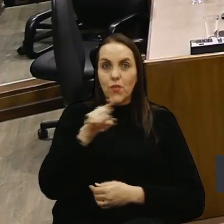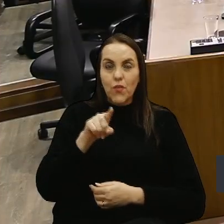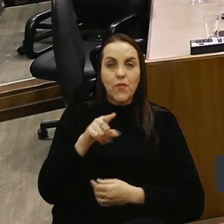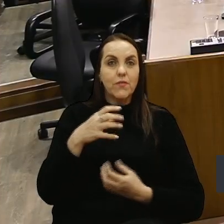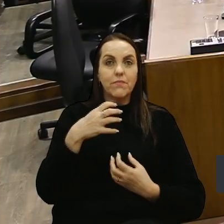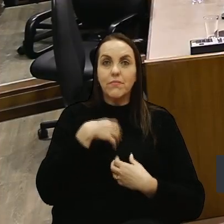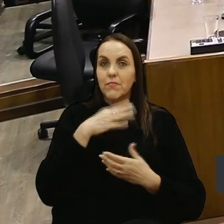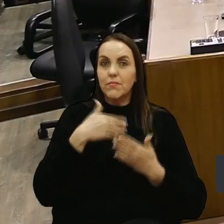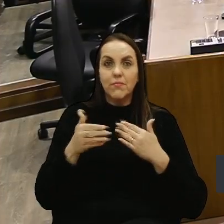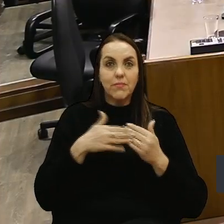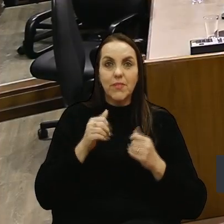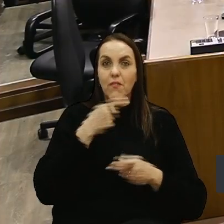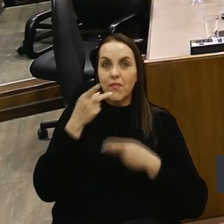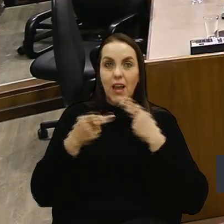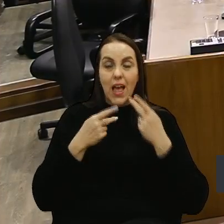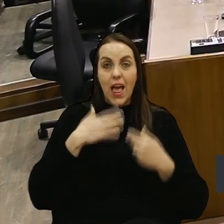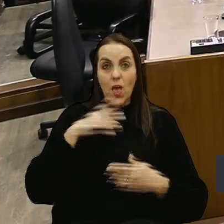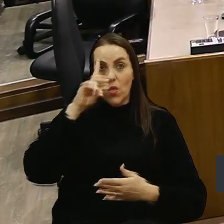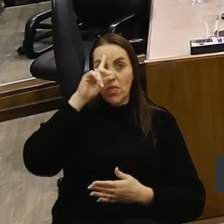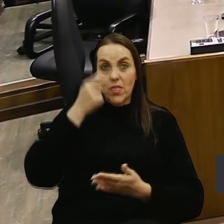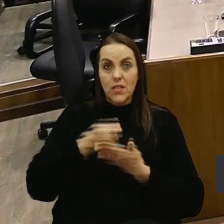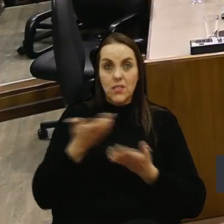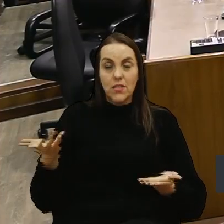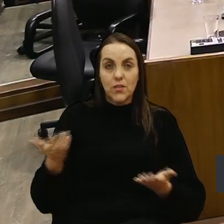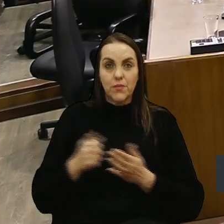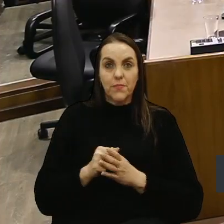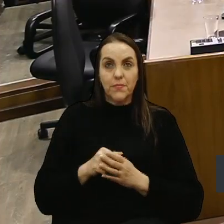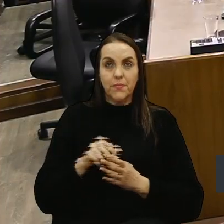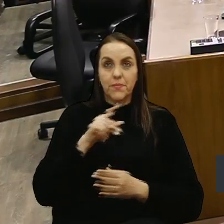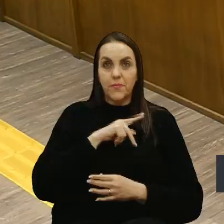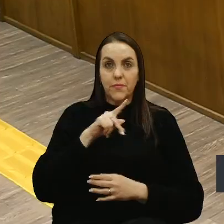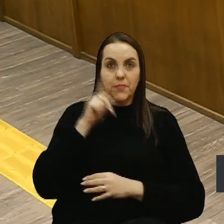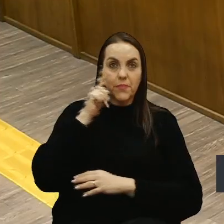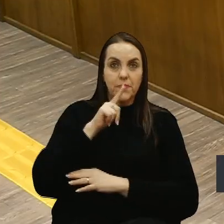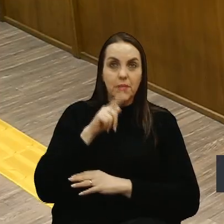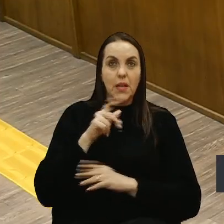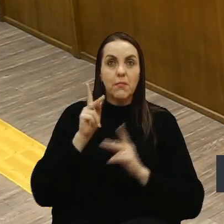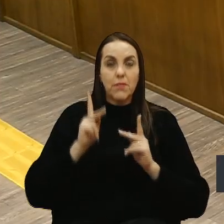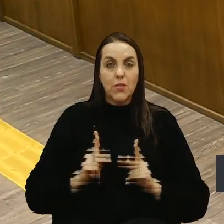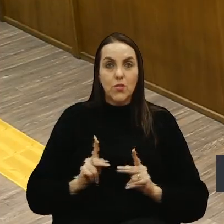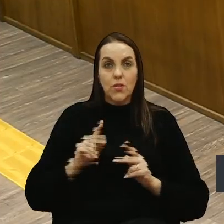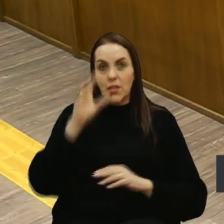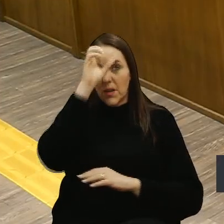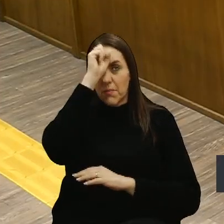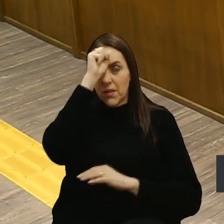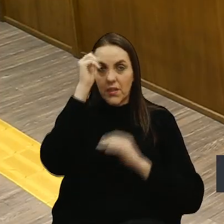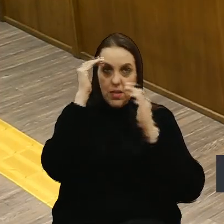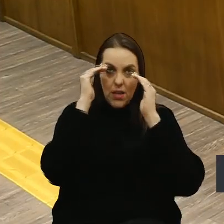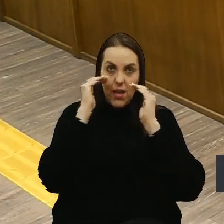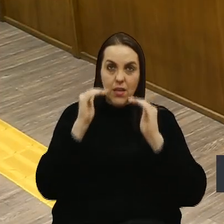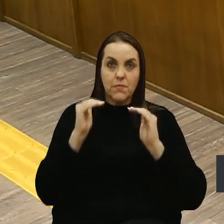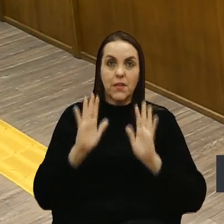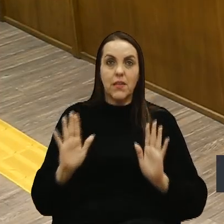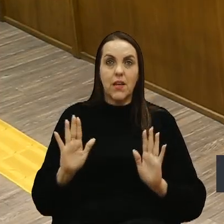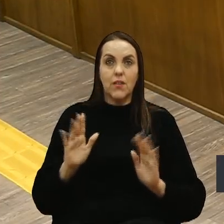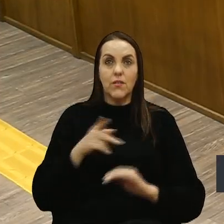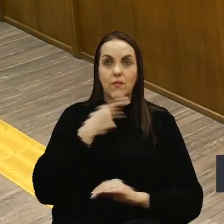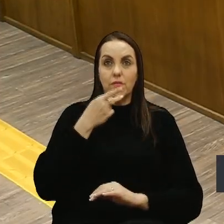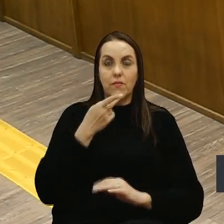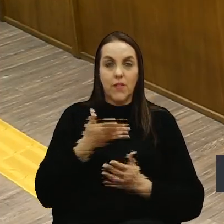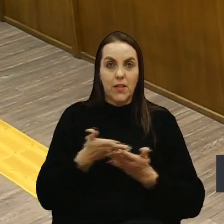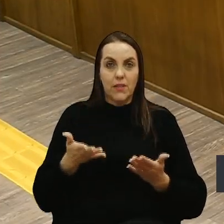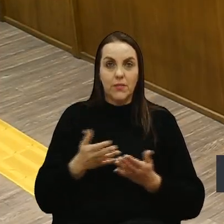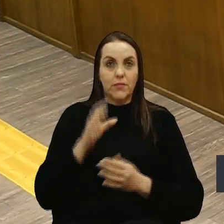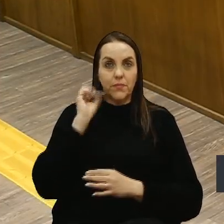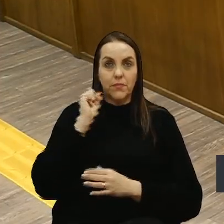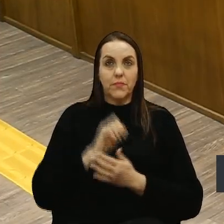vou falar? Eu que decido aqui. Presidente Lucas, pelo amor de... As pessoas têm que aprender a respeitar quando a gente fala, quando a gente ouve. Suspenda a